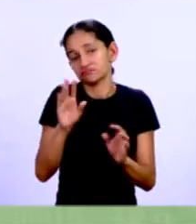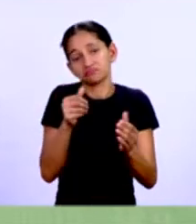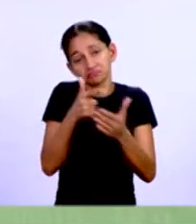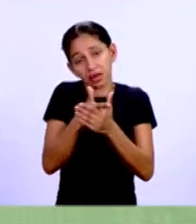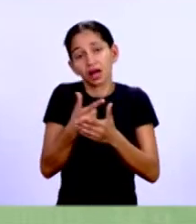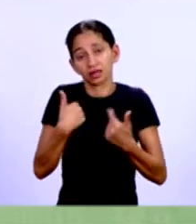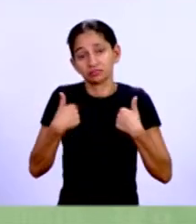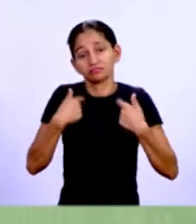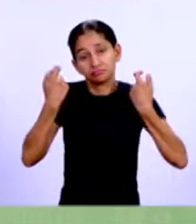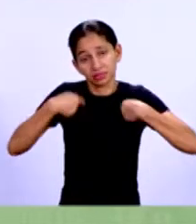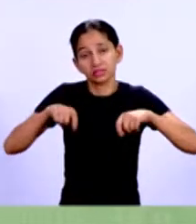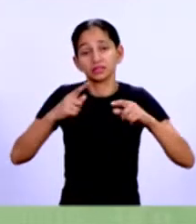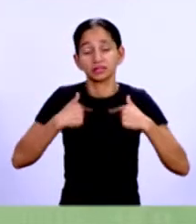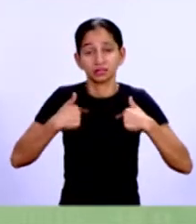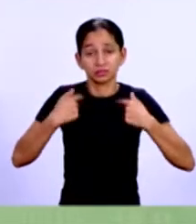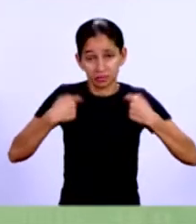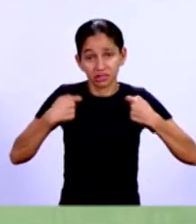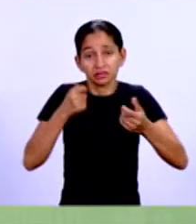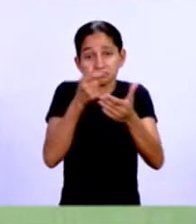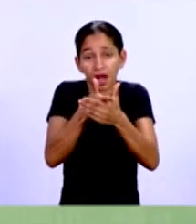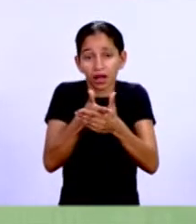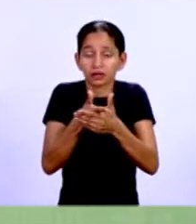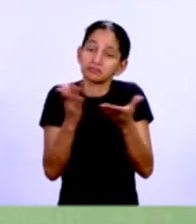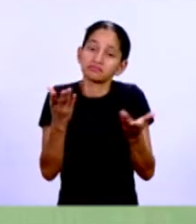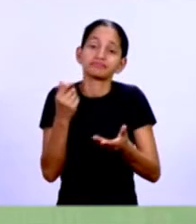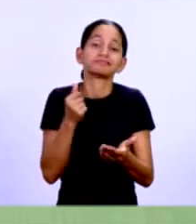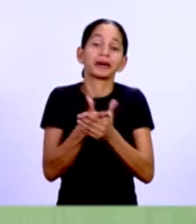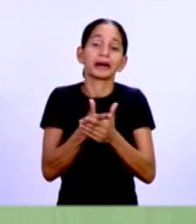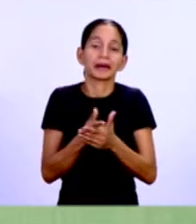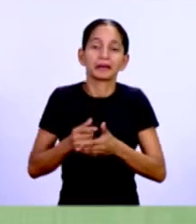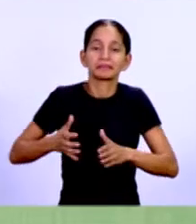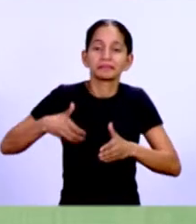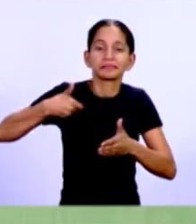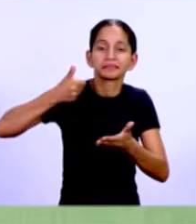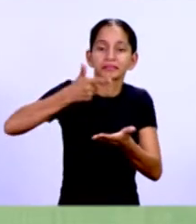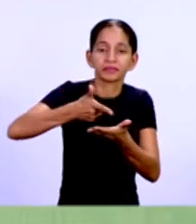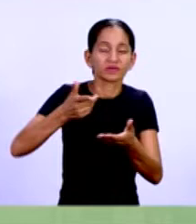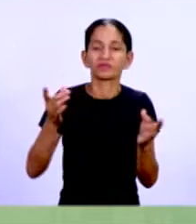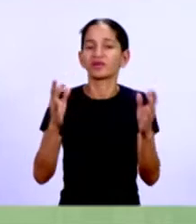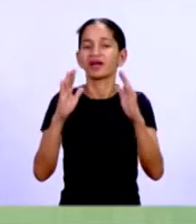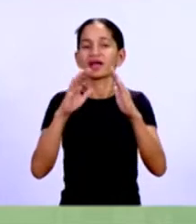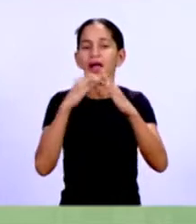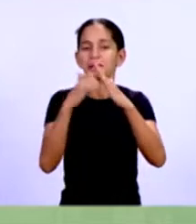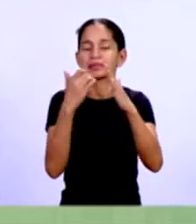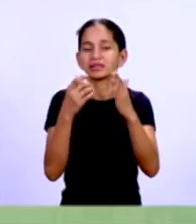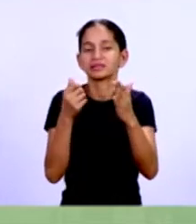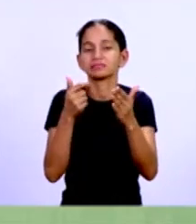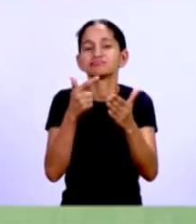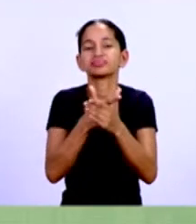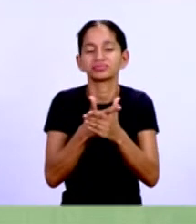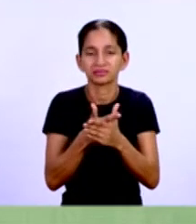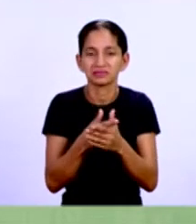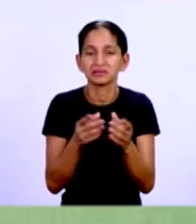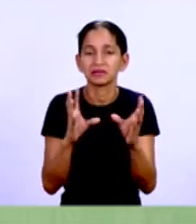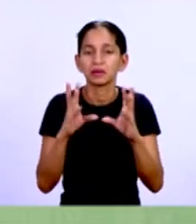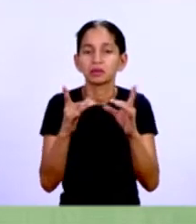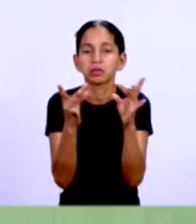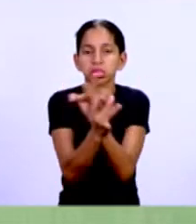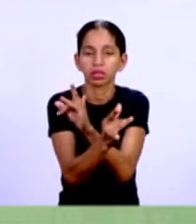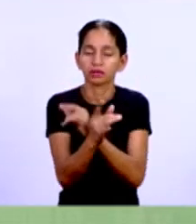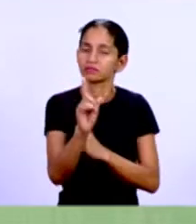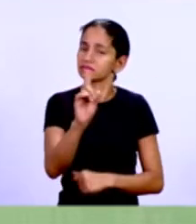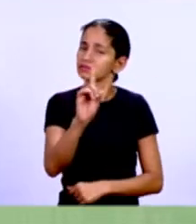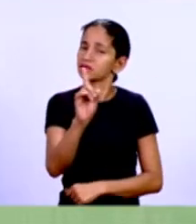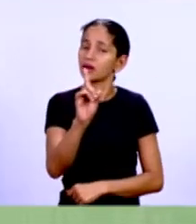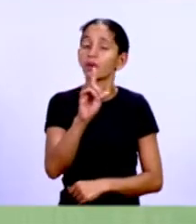na empresa, apesar de vai afetar o fluxo de caixa da empresa, não vai falir a empresa, tem só um risco médio. E a questão, por exemplo,